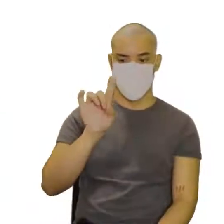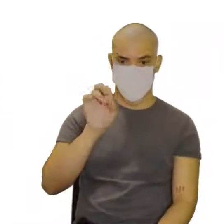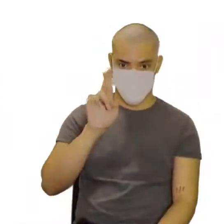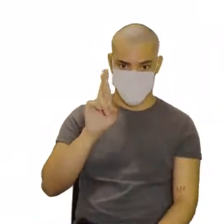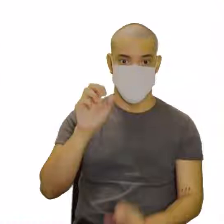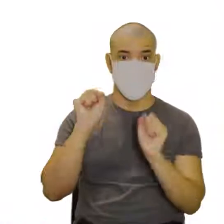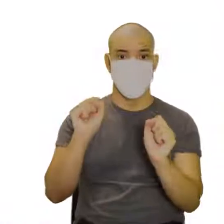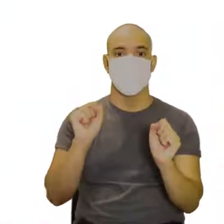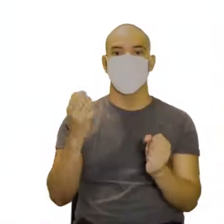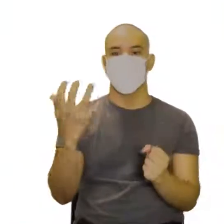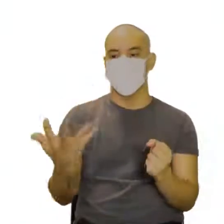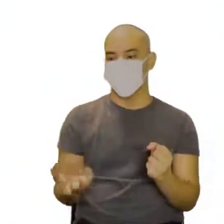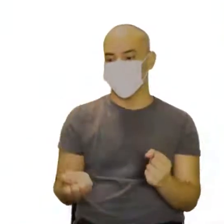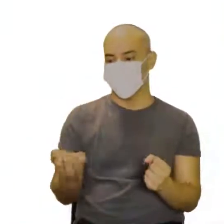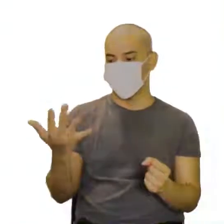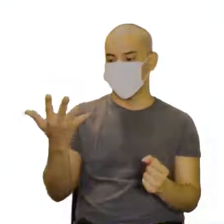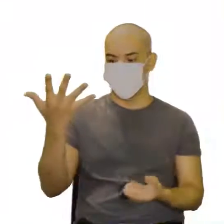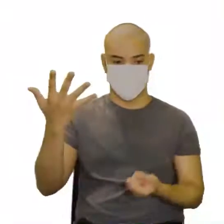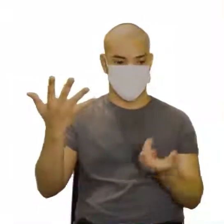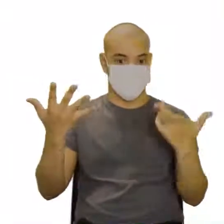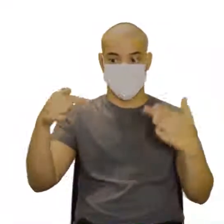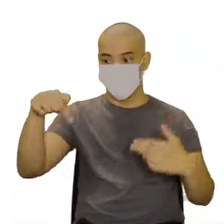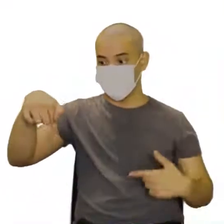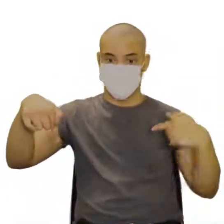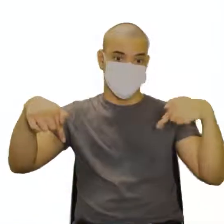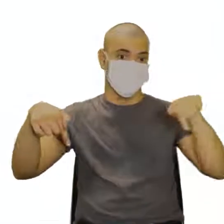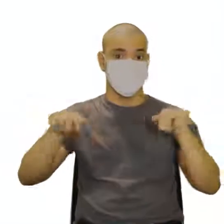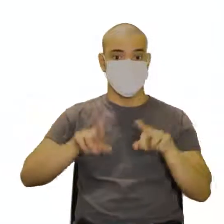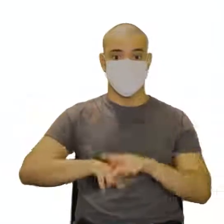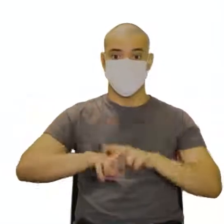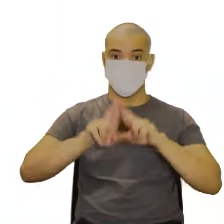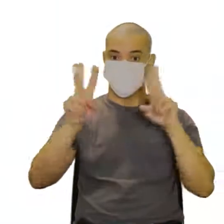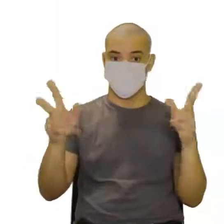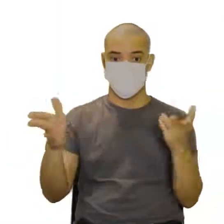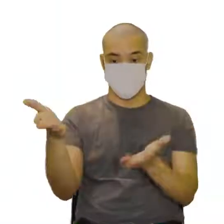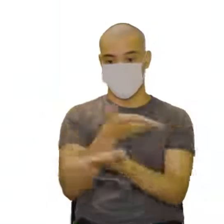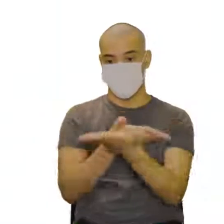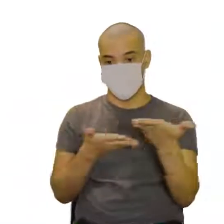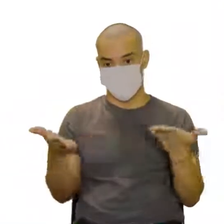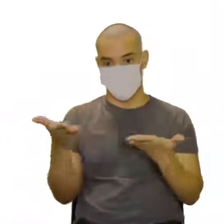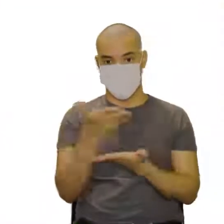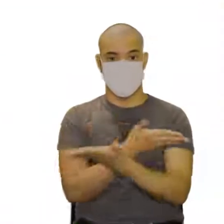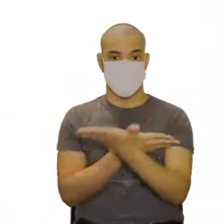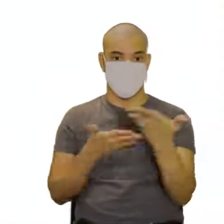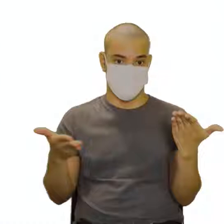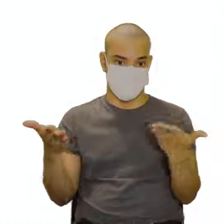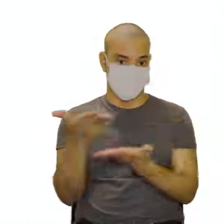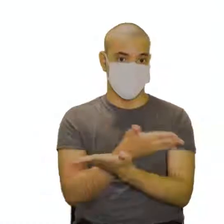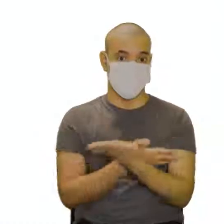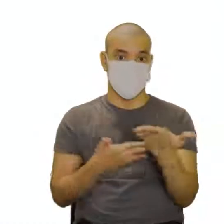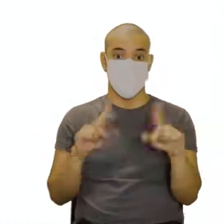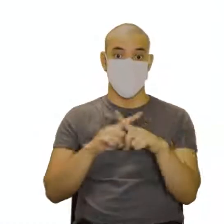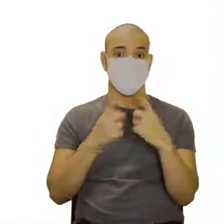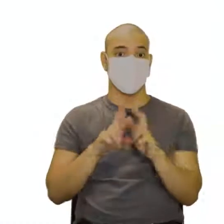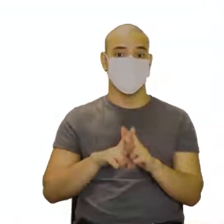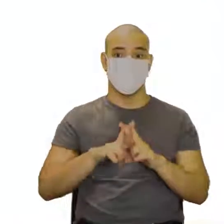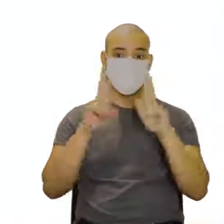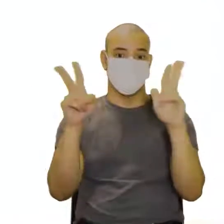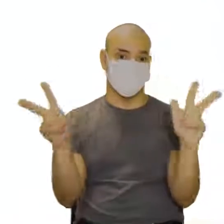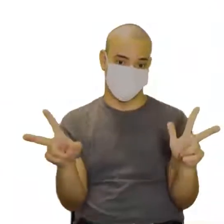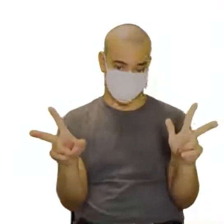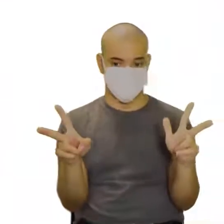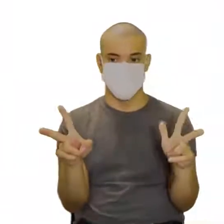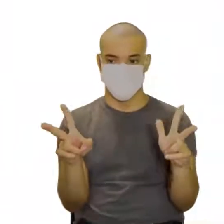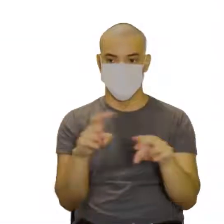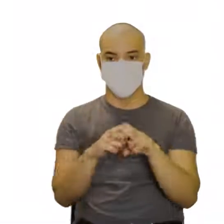podem acumular uma quantidade de carga Q diferentes entre si, ok? Então, se eu tenho capacitores